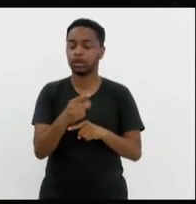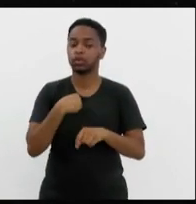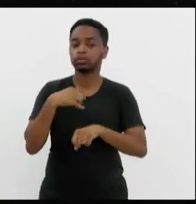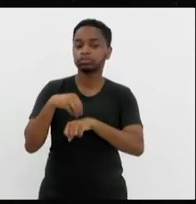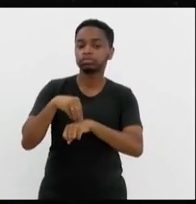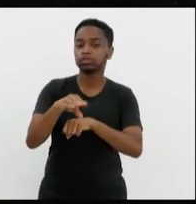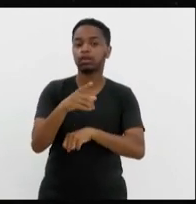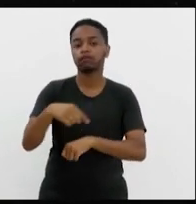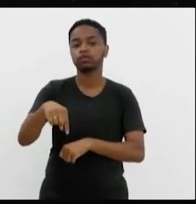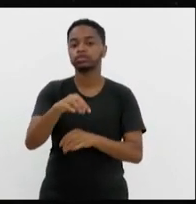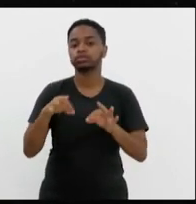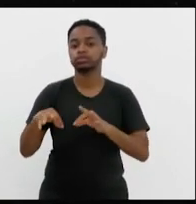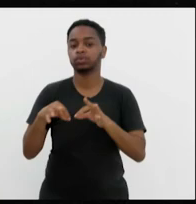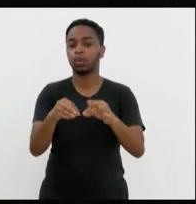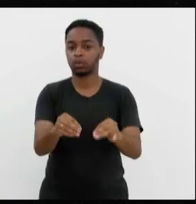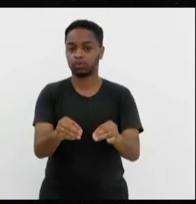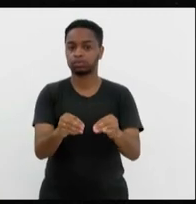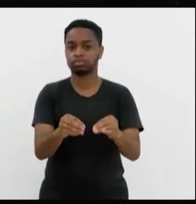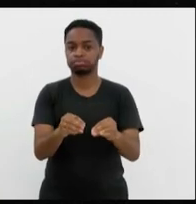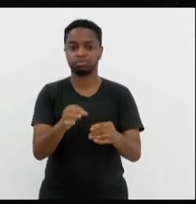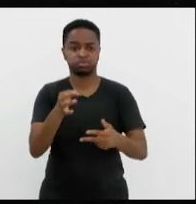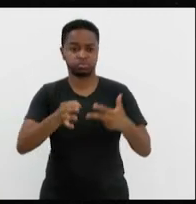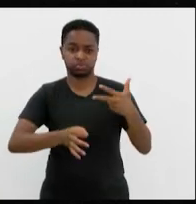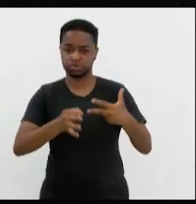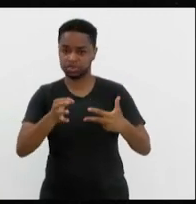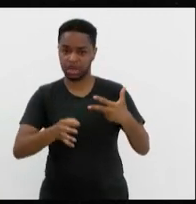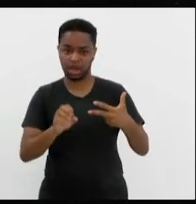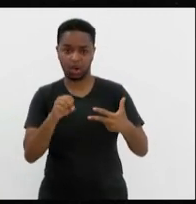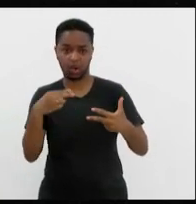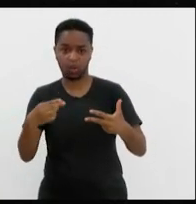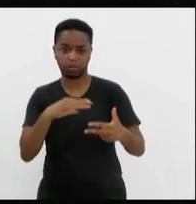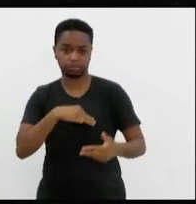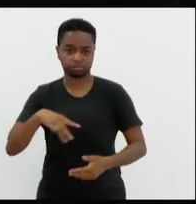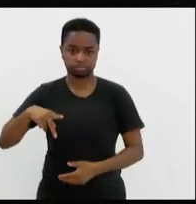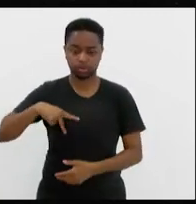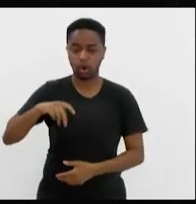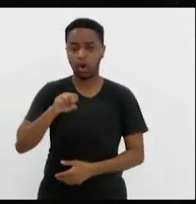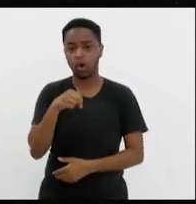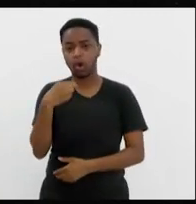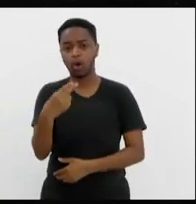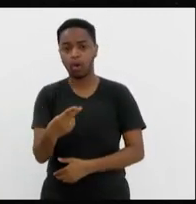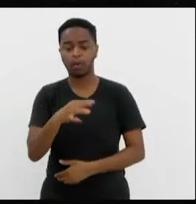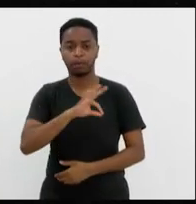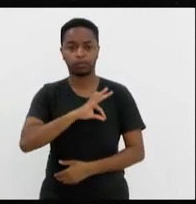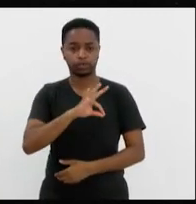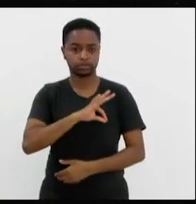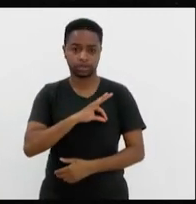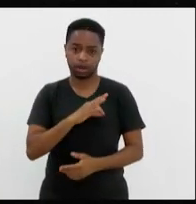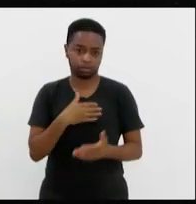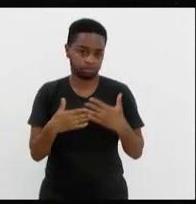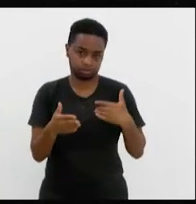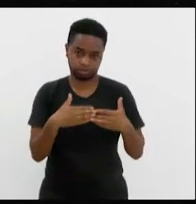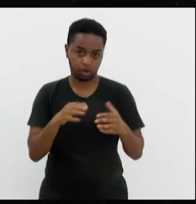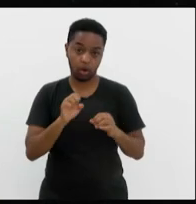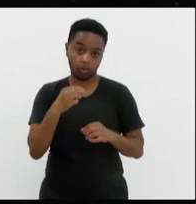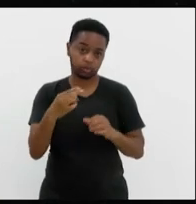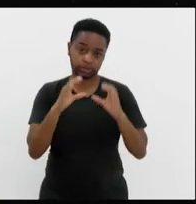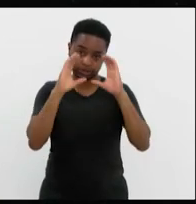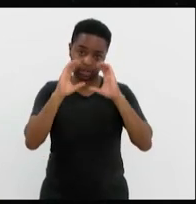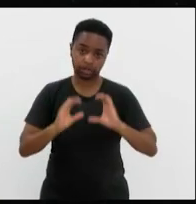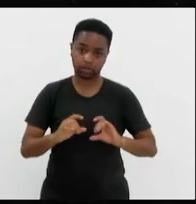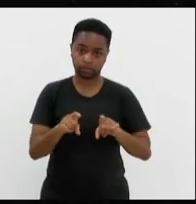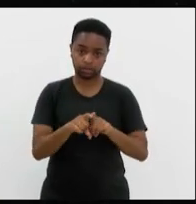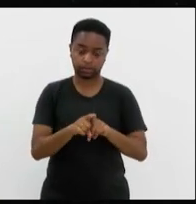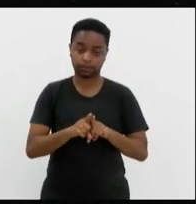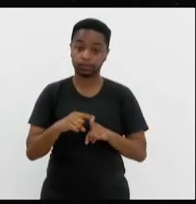aqui para todos, ou seja, para o judiciário, ou seja, para o Ministério Público, ou seja, para o próprio policial, ou para o cidadão.